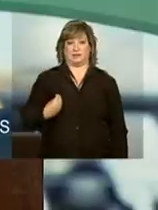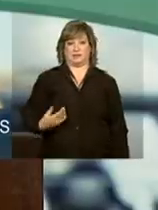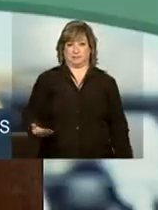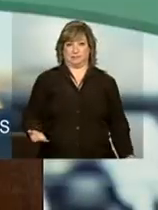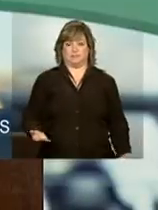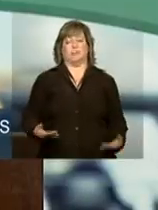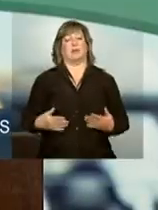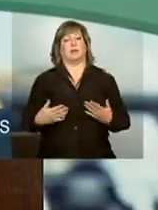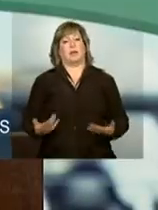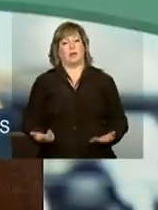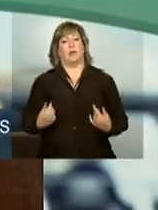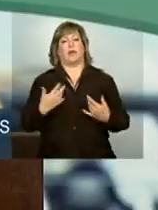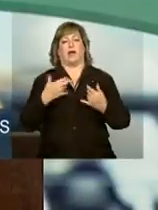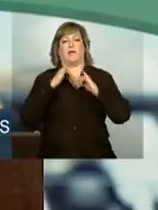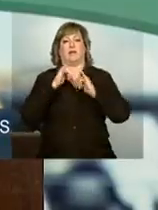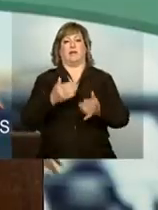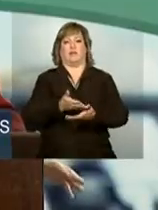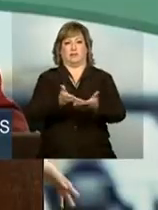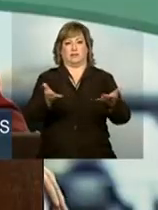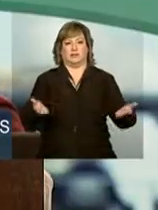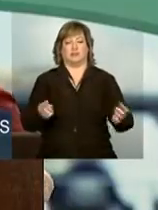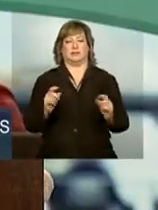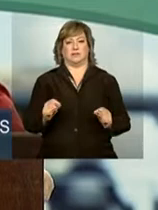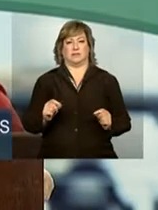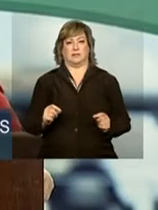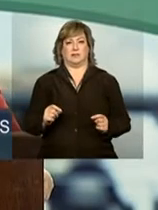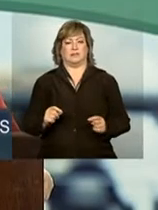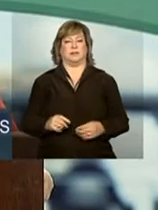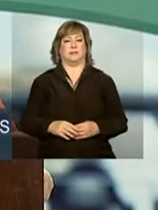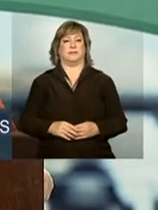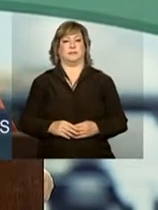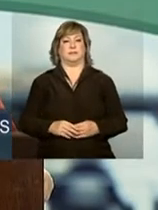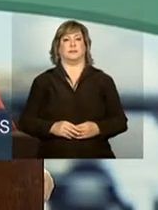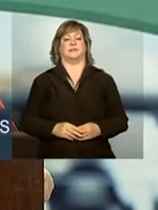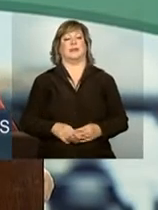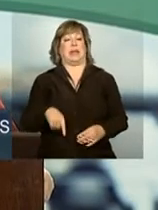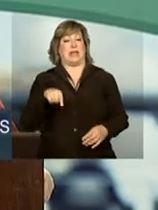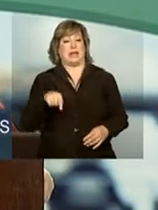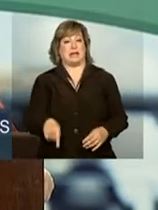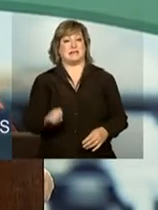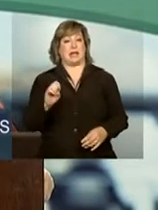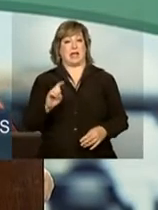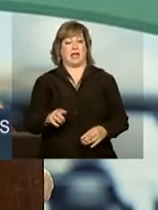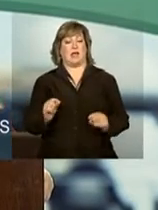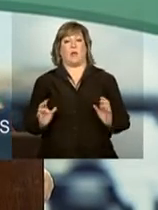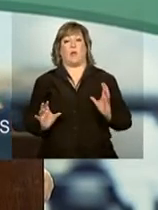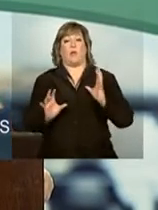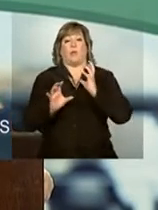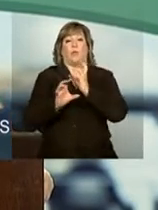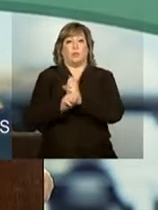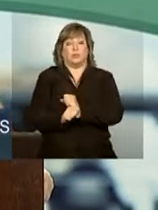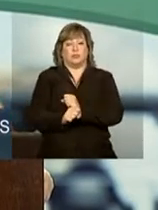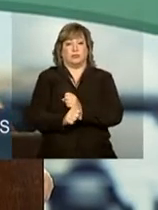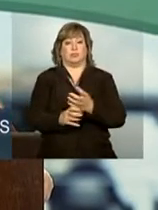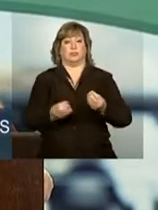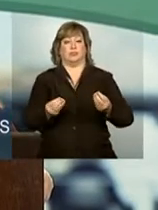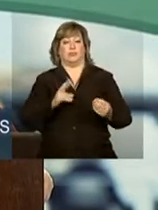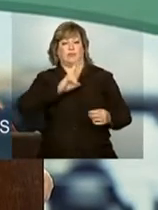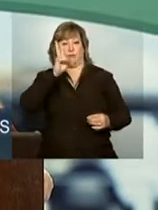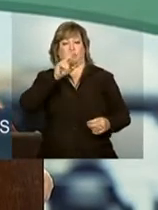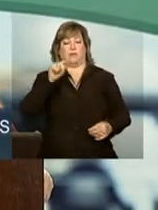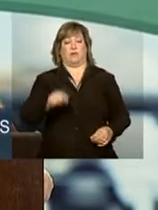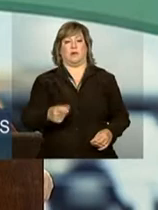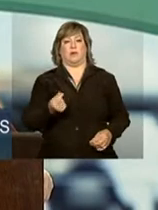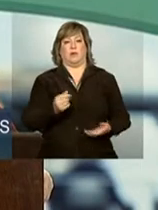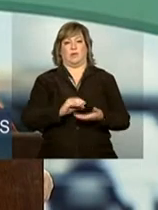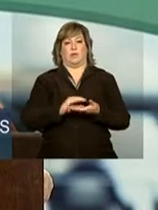isso, eu queria dizer aos senhores que esse é um volume expressivo de recursos. E também